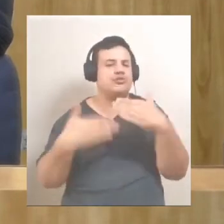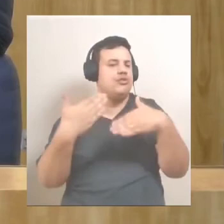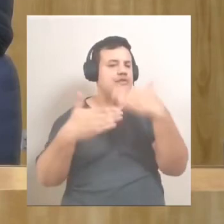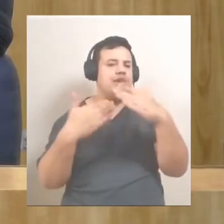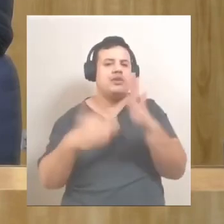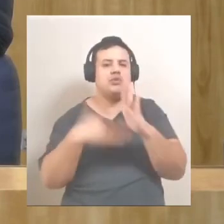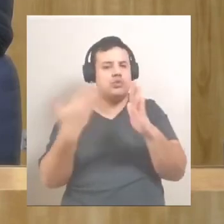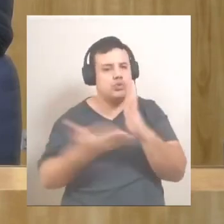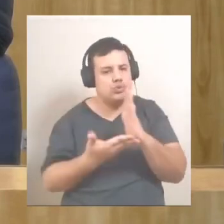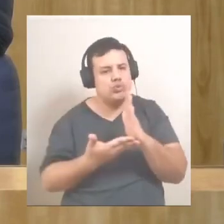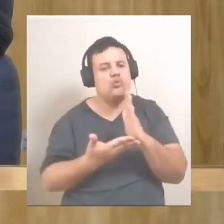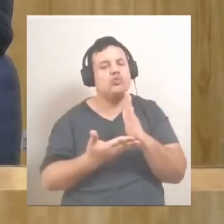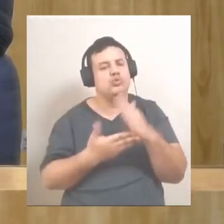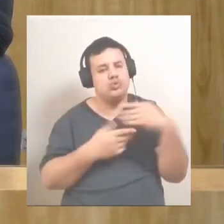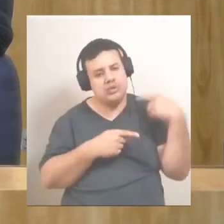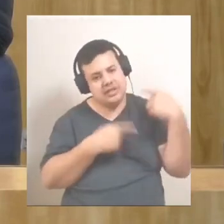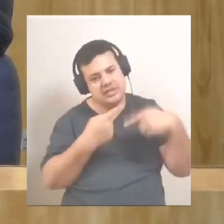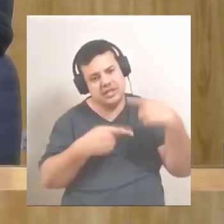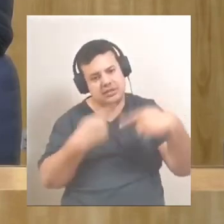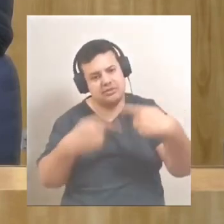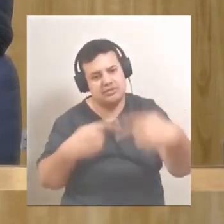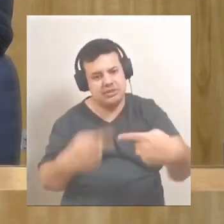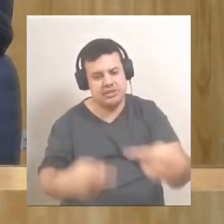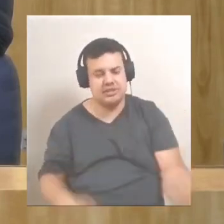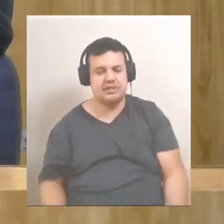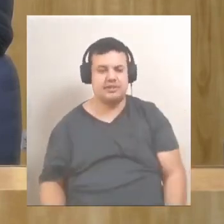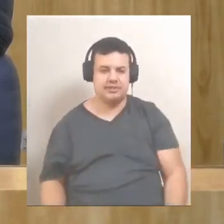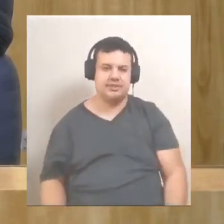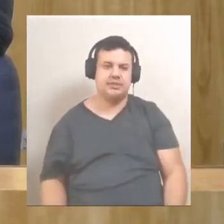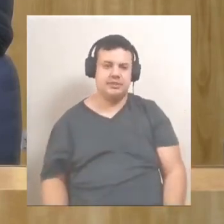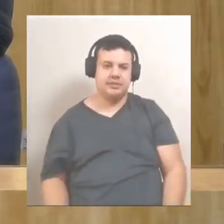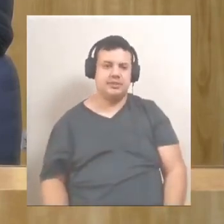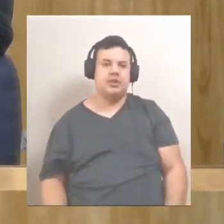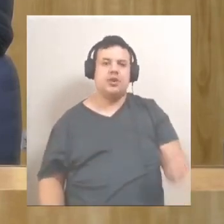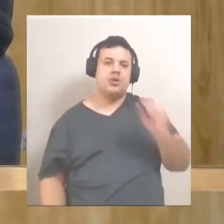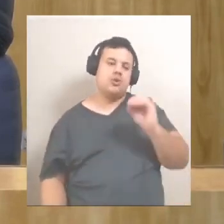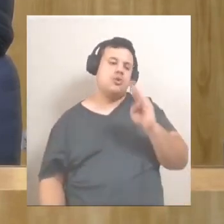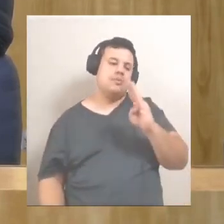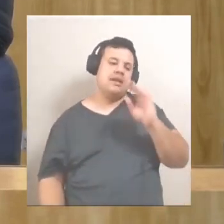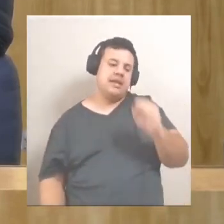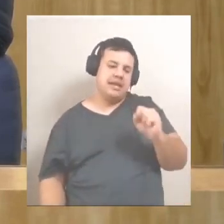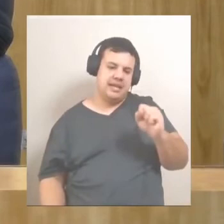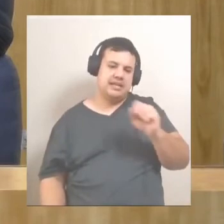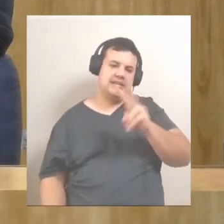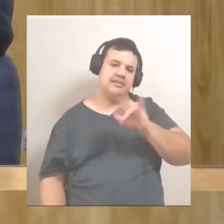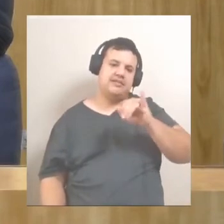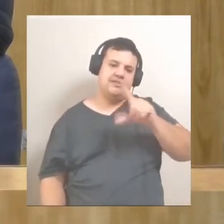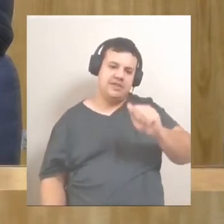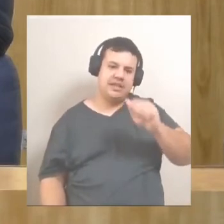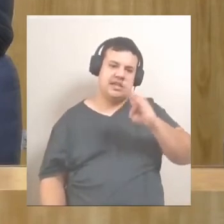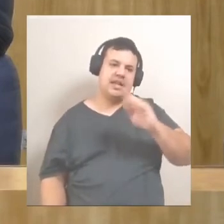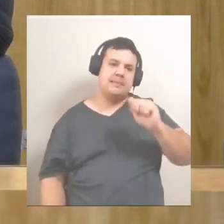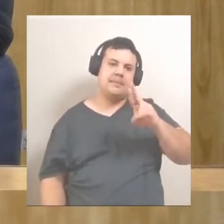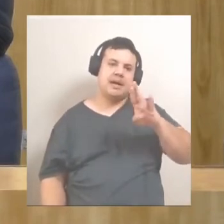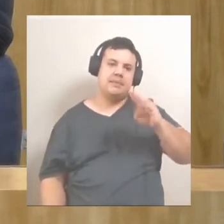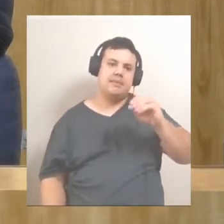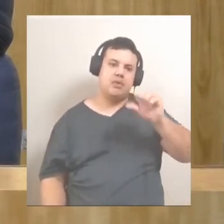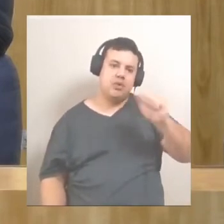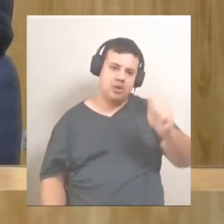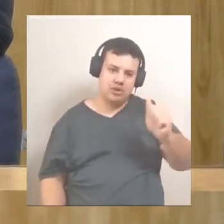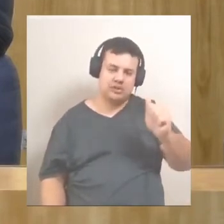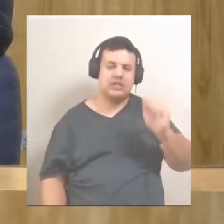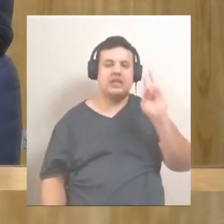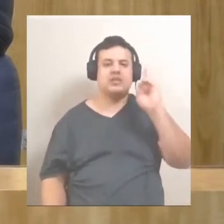tudo através das gerações. A UBS Vila Barbosa, UBS AMA, integrada Vila Barbosa, comandada pela